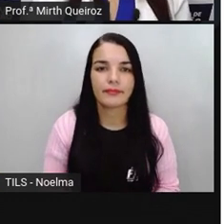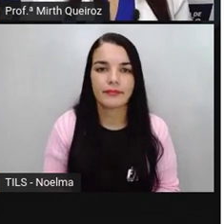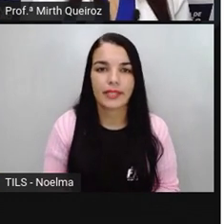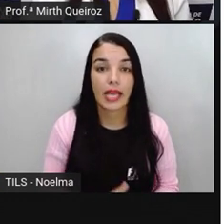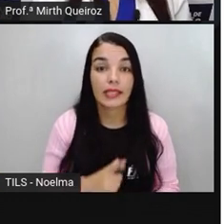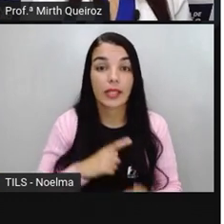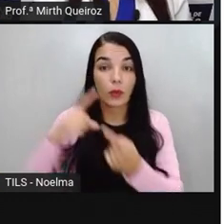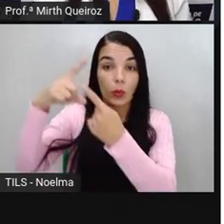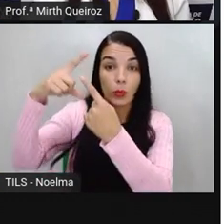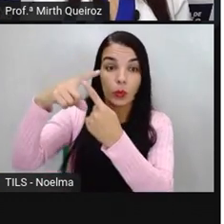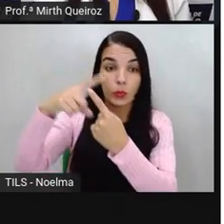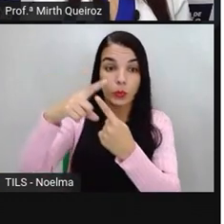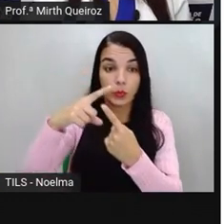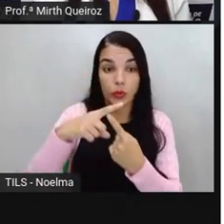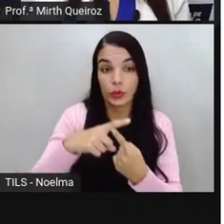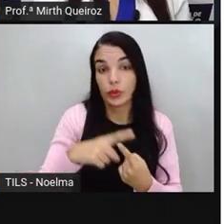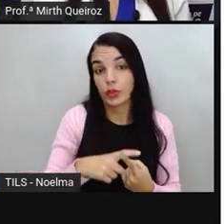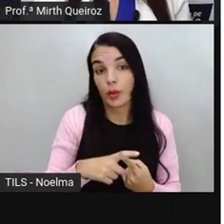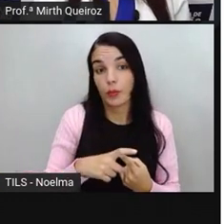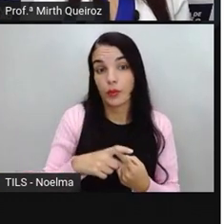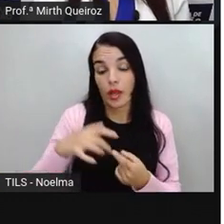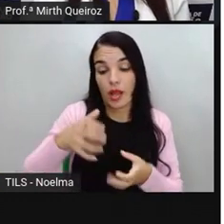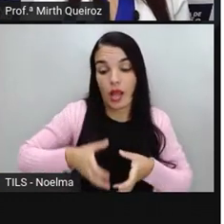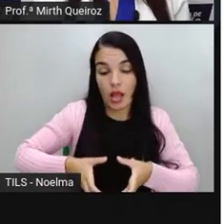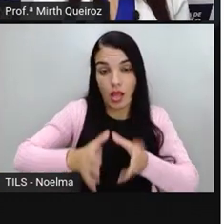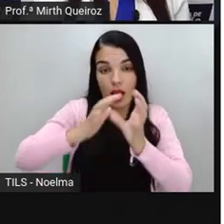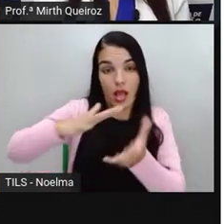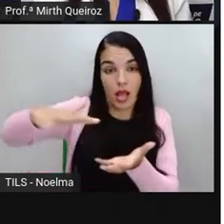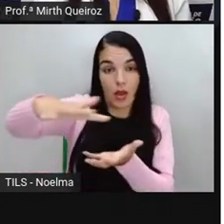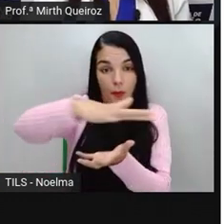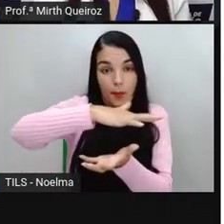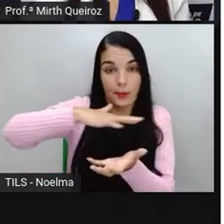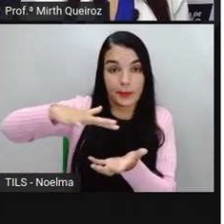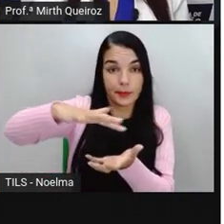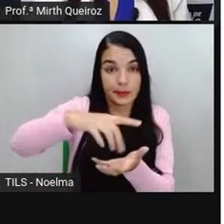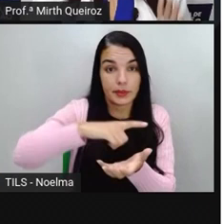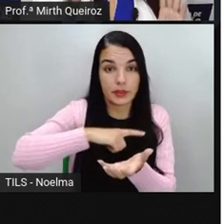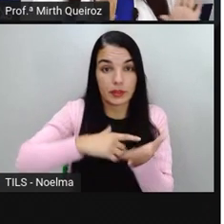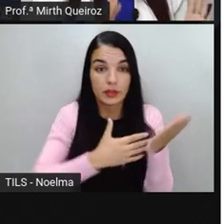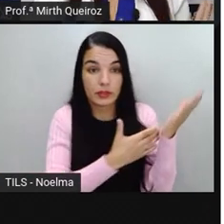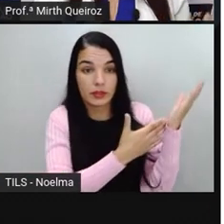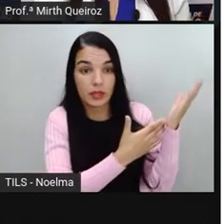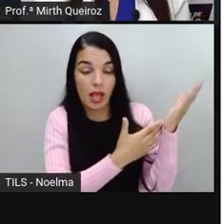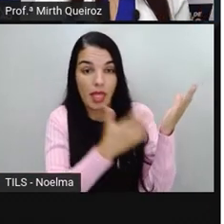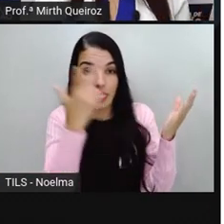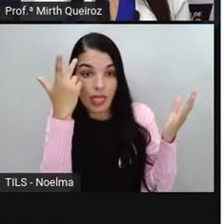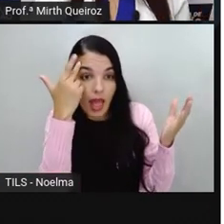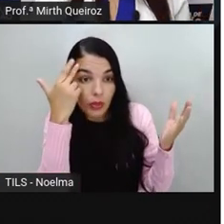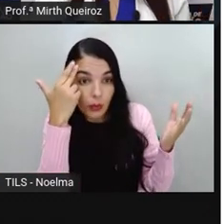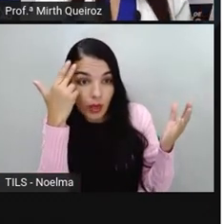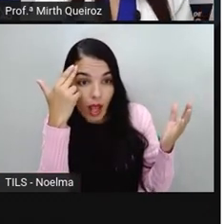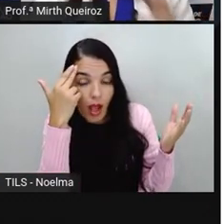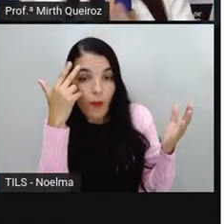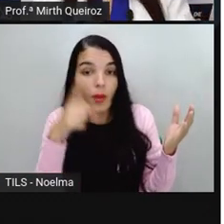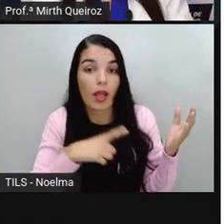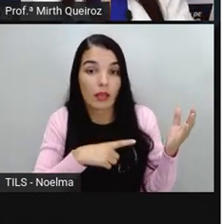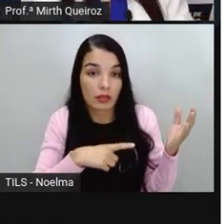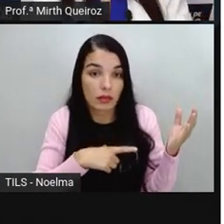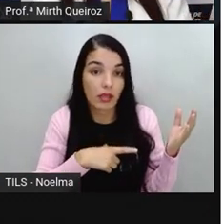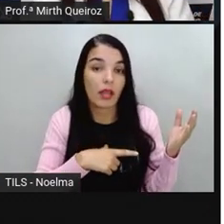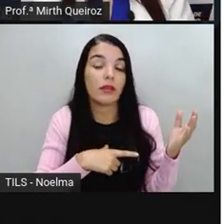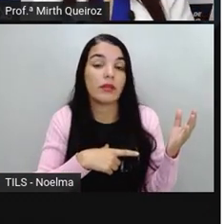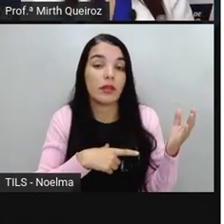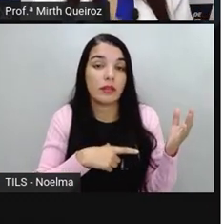aqui nós temos alguns exemplos de tipos de ecossistemas, né? Temos os ecossistemas naturais e temos os